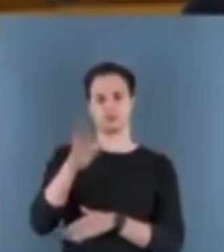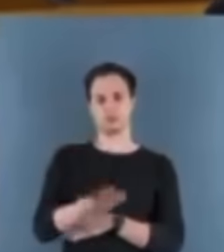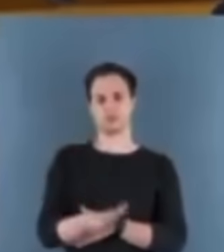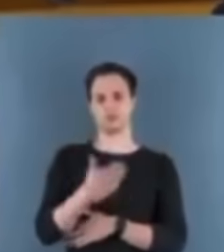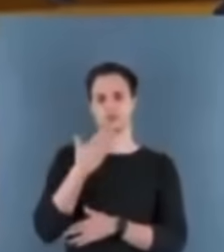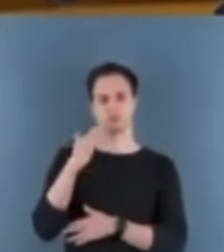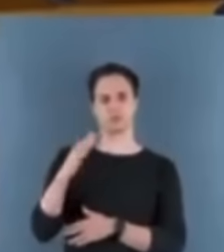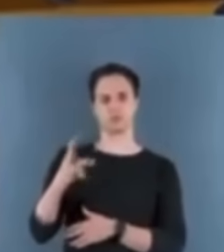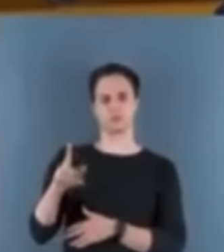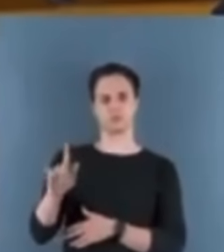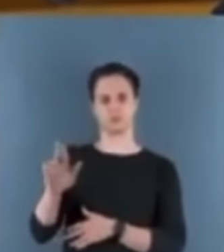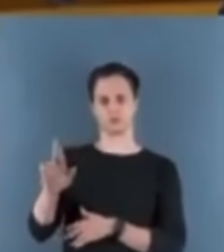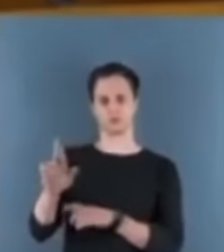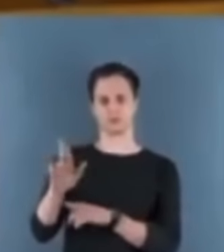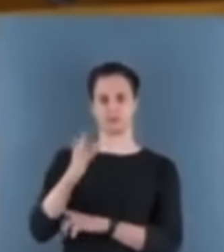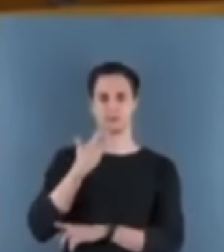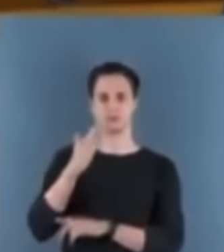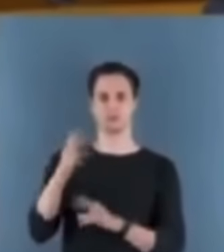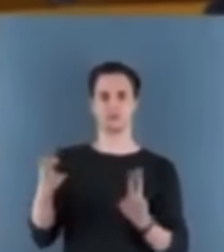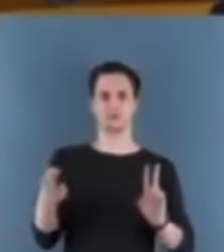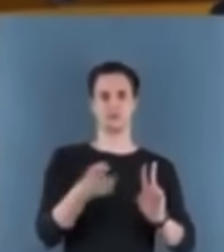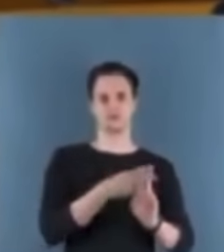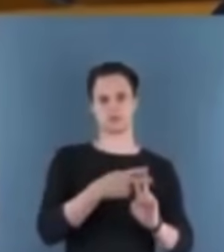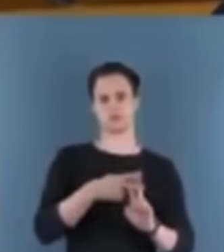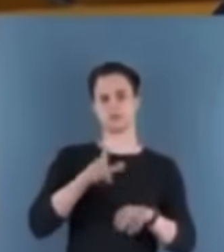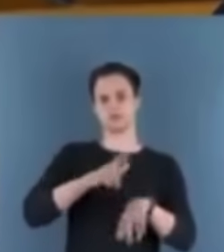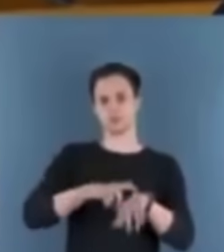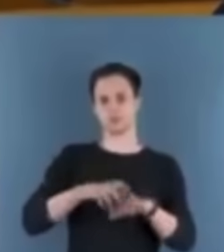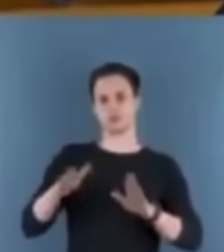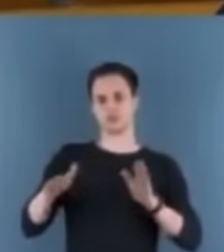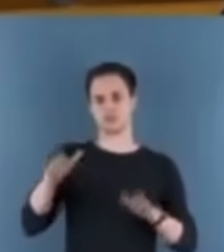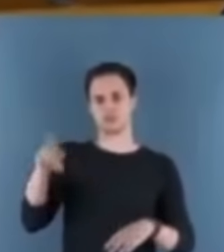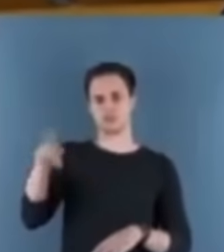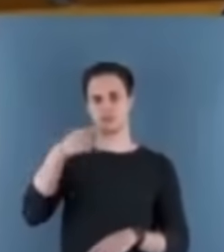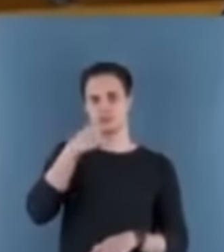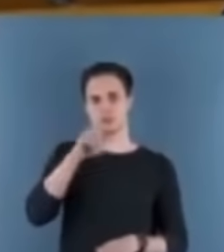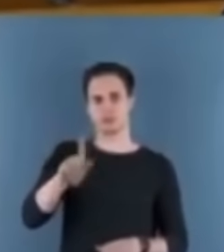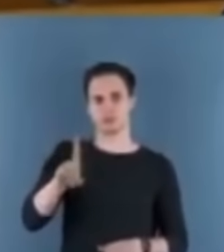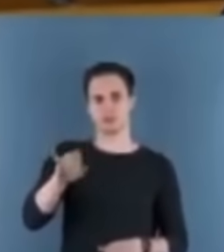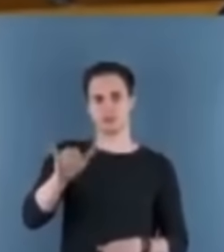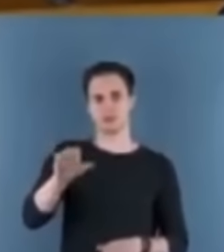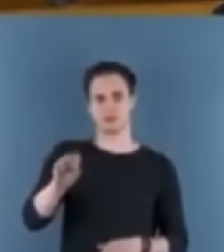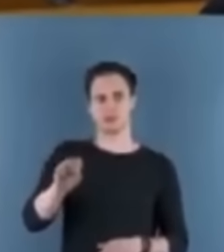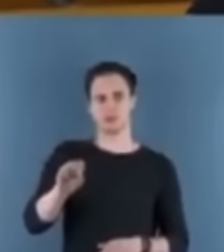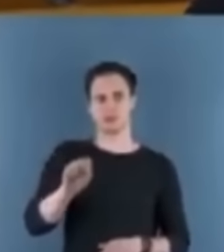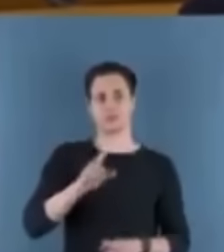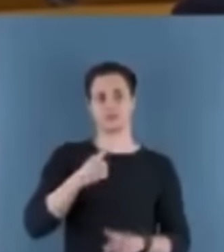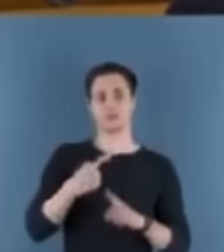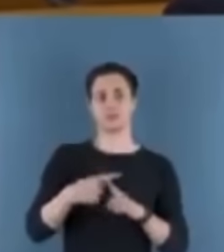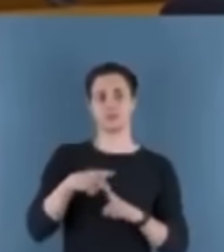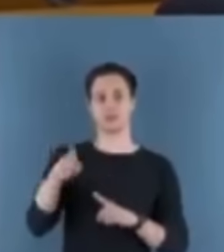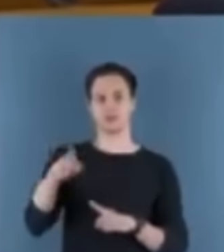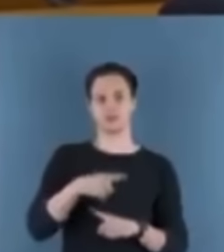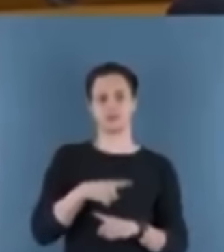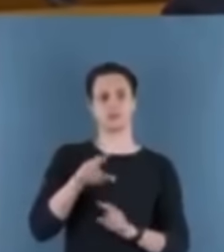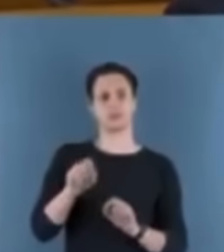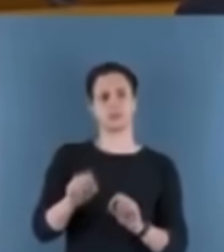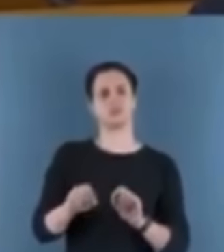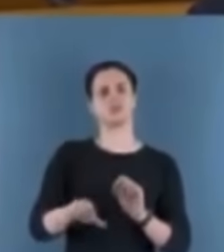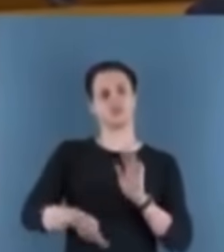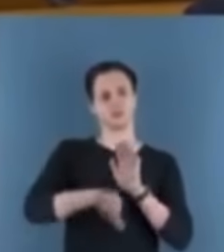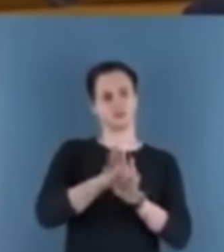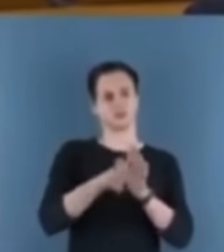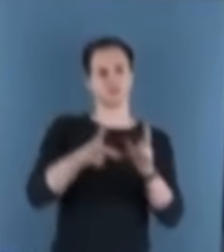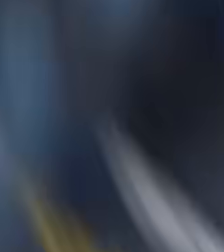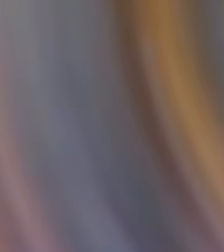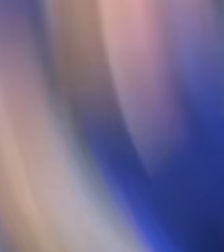Procurador-Geral da República, um pedido de prisão preventiva do senhor Gonçalves Dias, pelo nítido cometimento de crimes ao